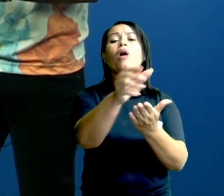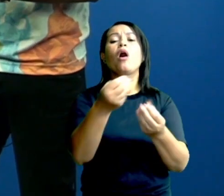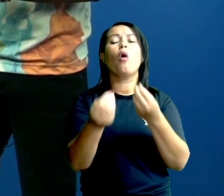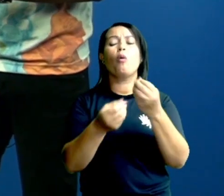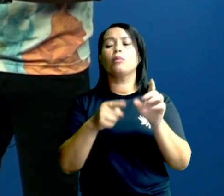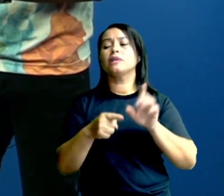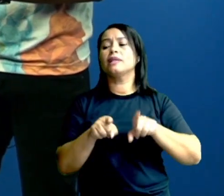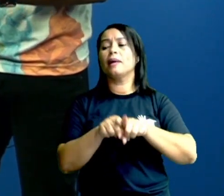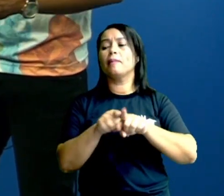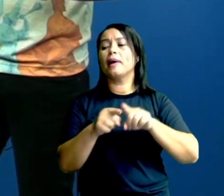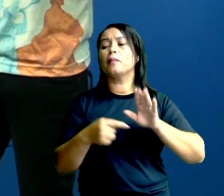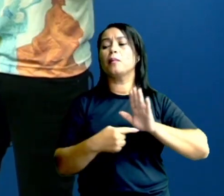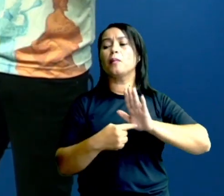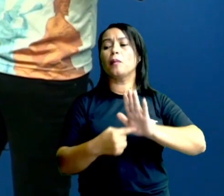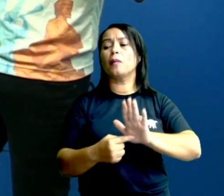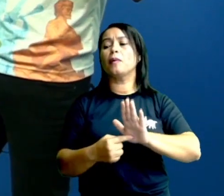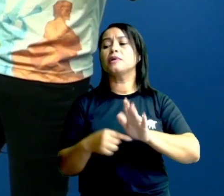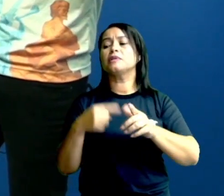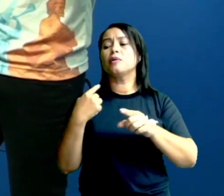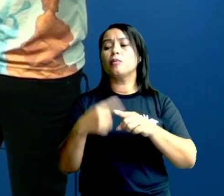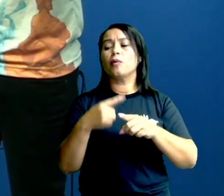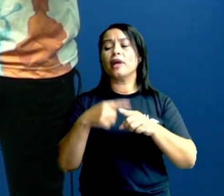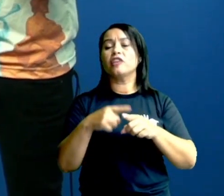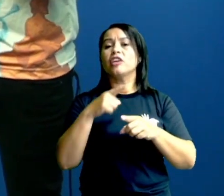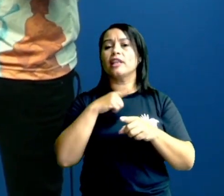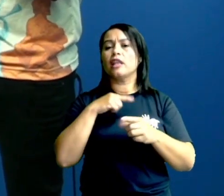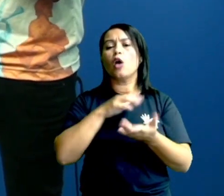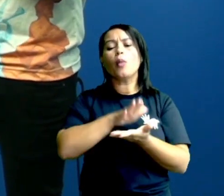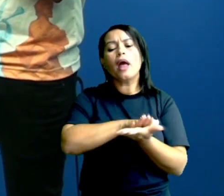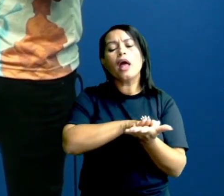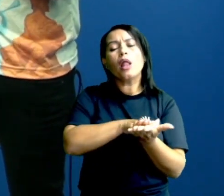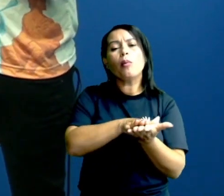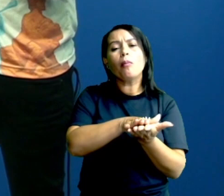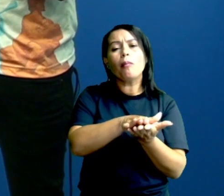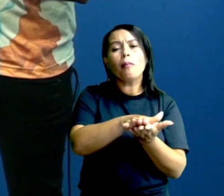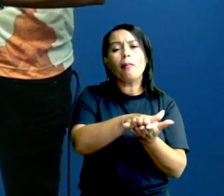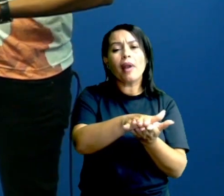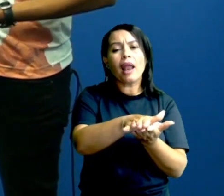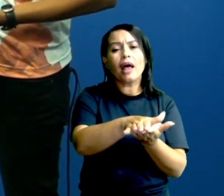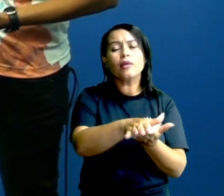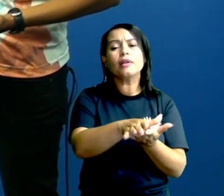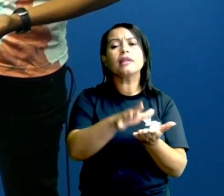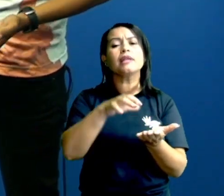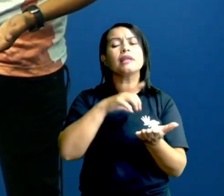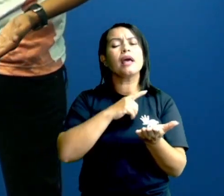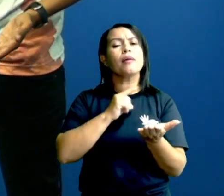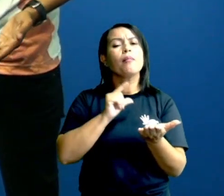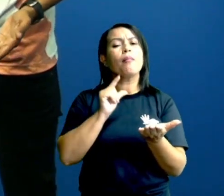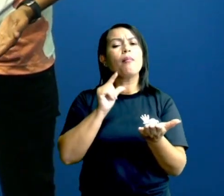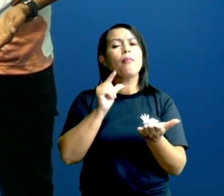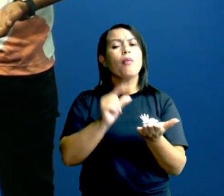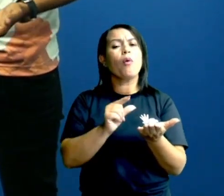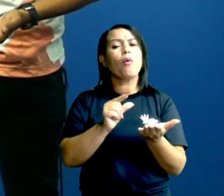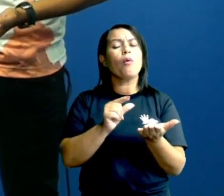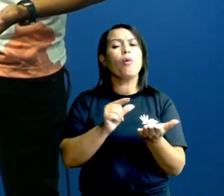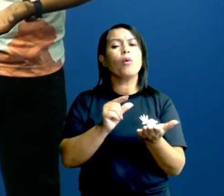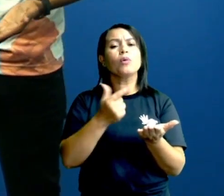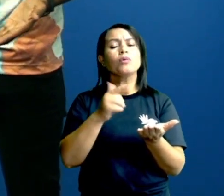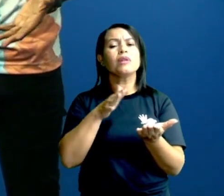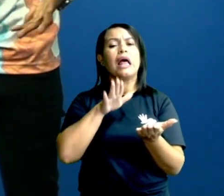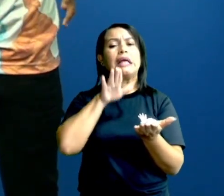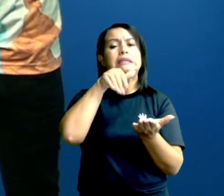assine é exatamente ocorre porque já que o terreno é plano e apresenta pouca declividade Ou seja você não tem uma